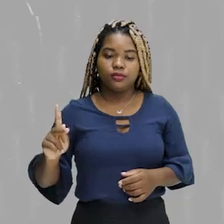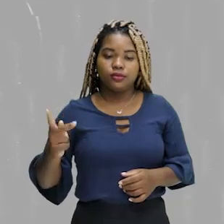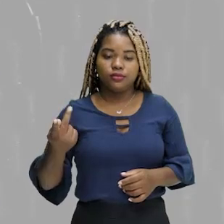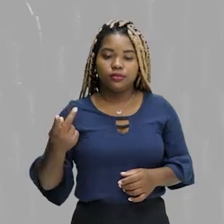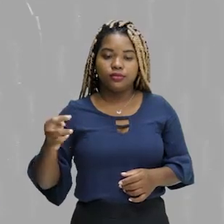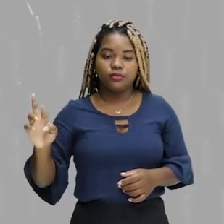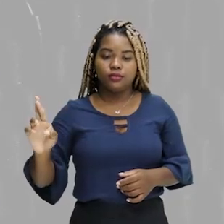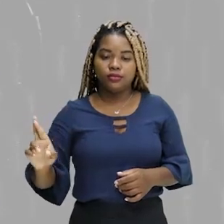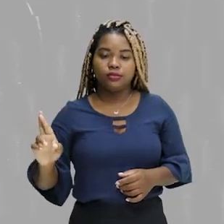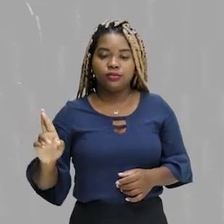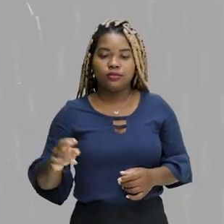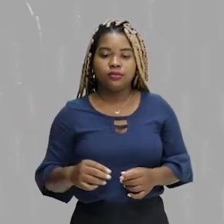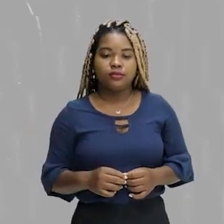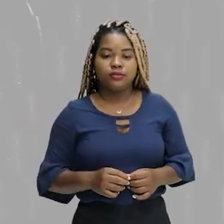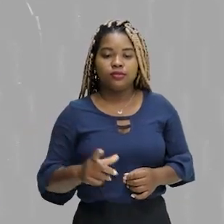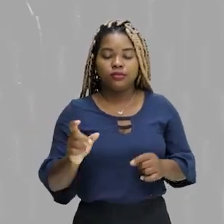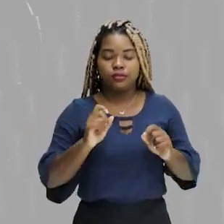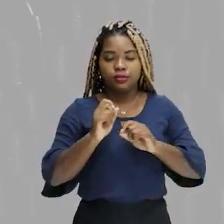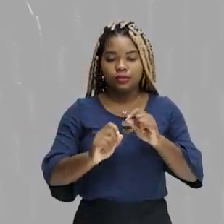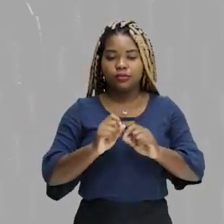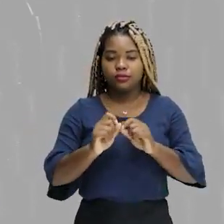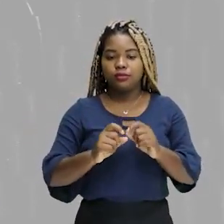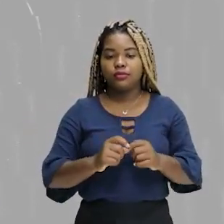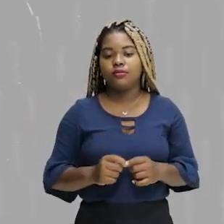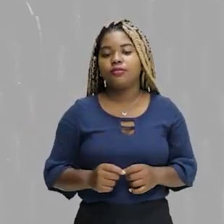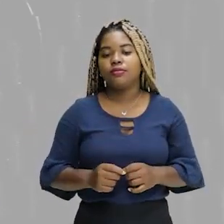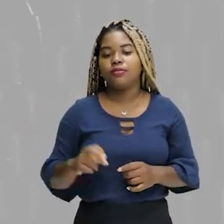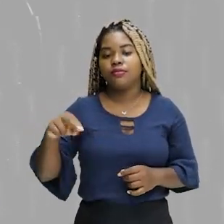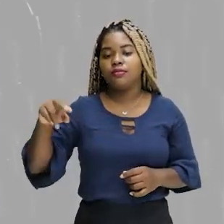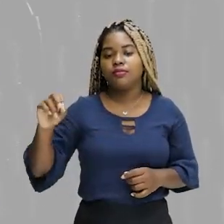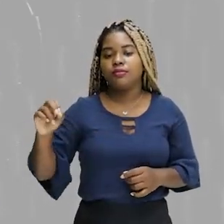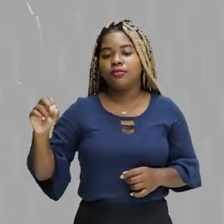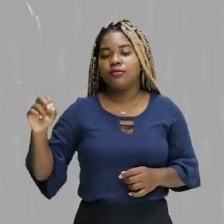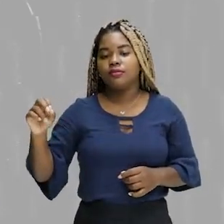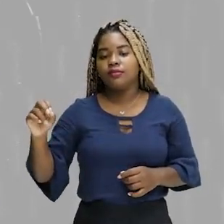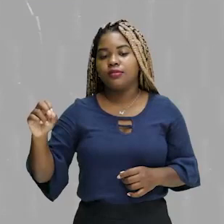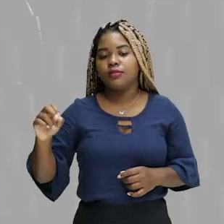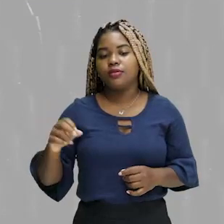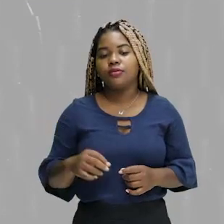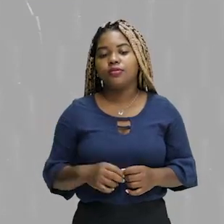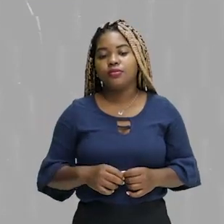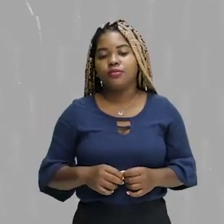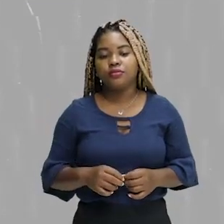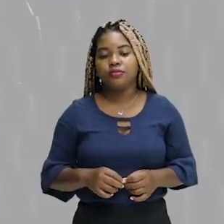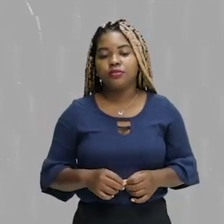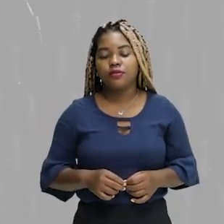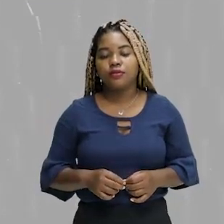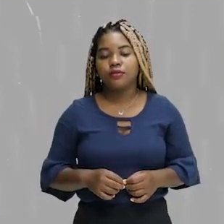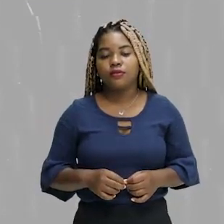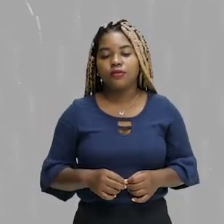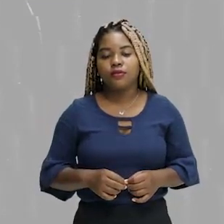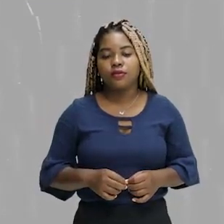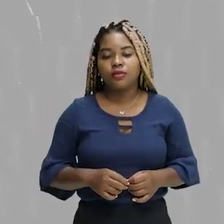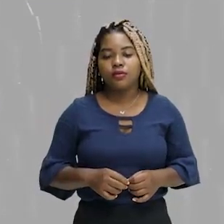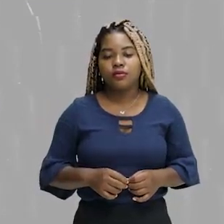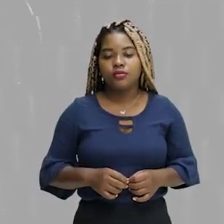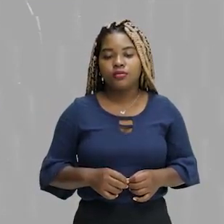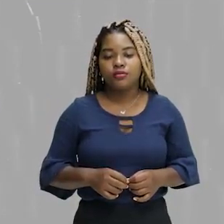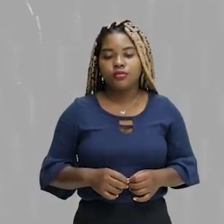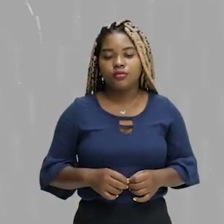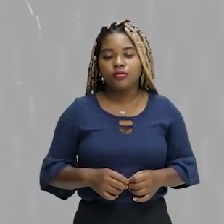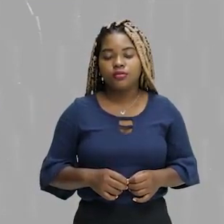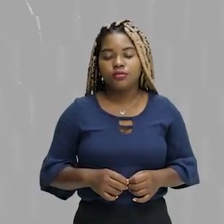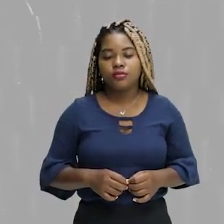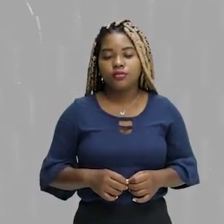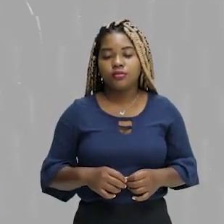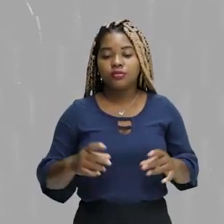o NO2 foi cancelado, o que vai sobrar? Vai sobrar o NO. É a nossa equação problema. Como a gente